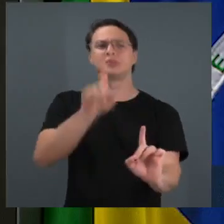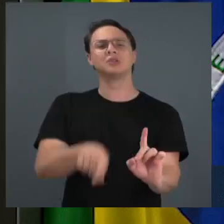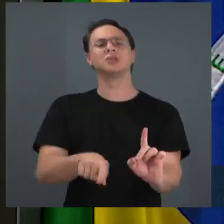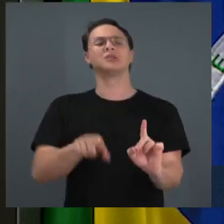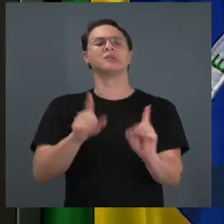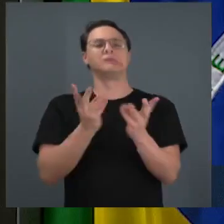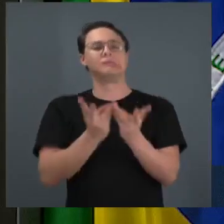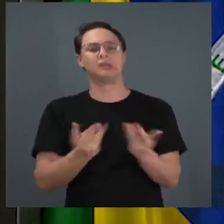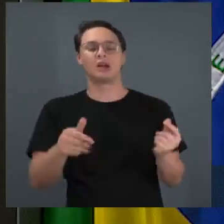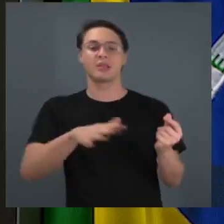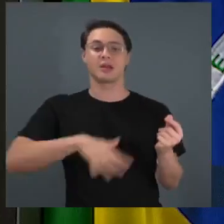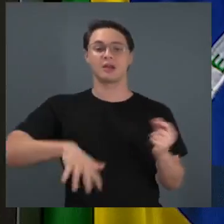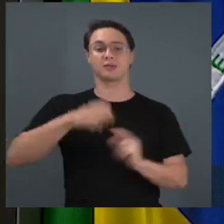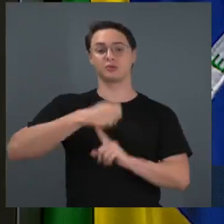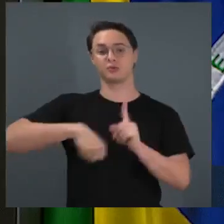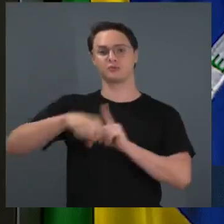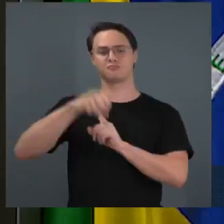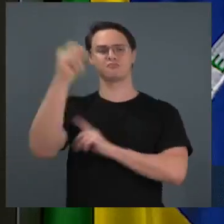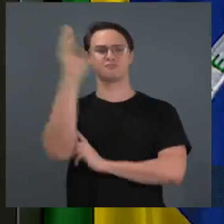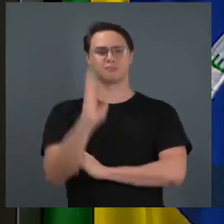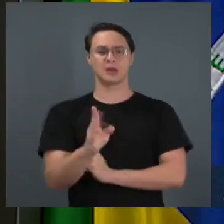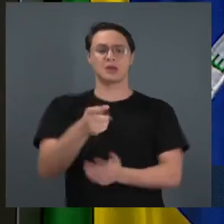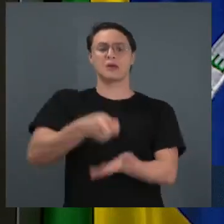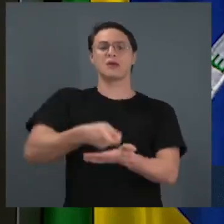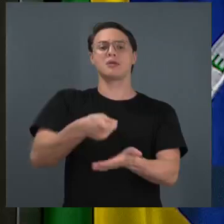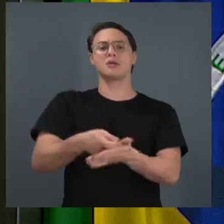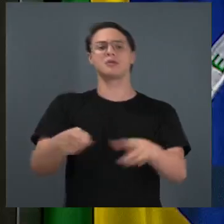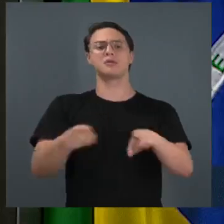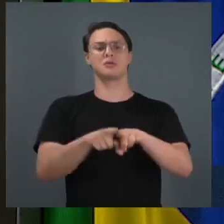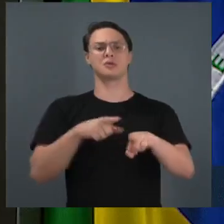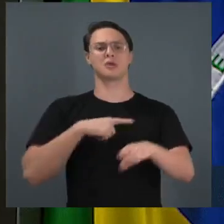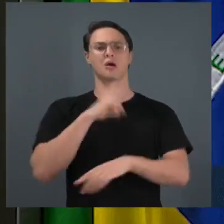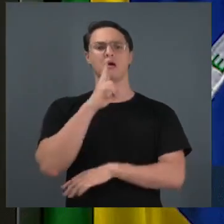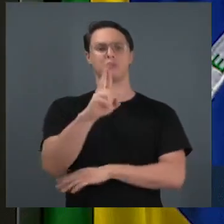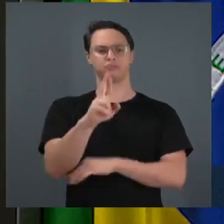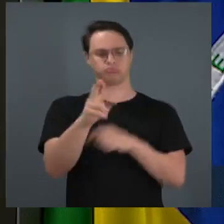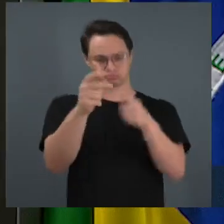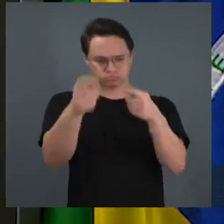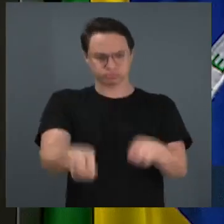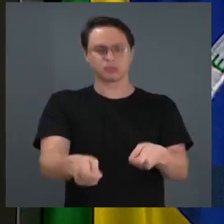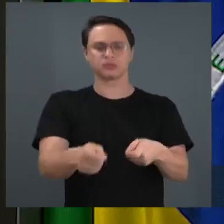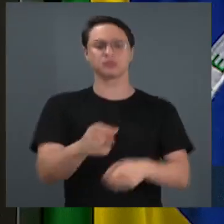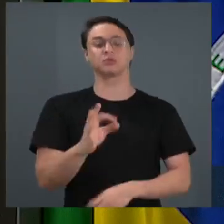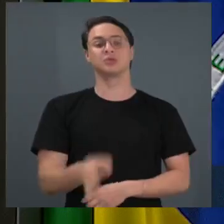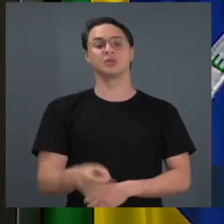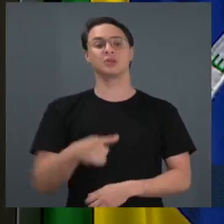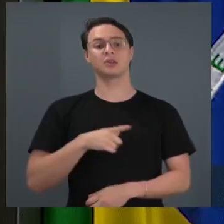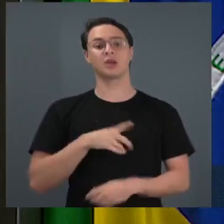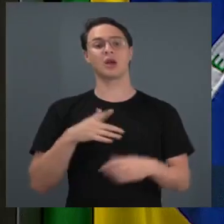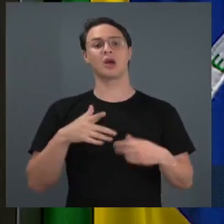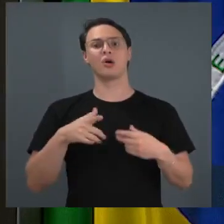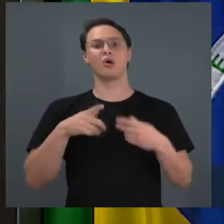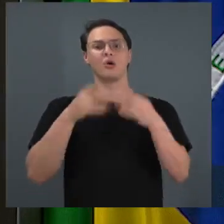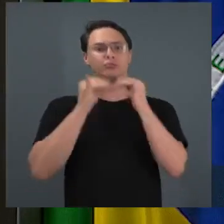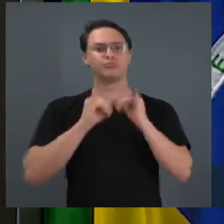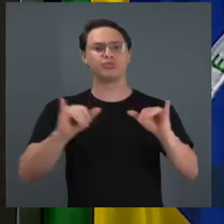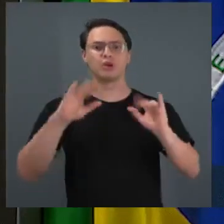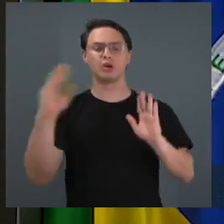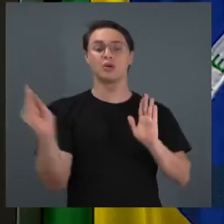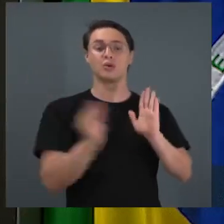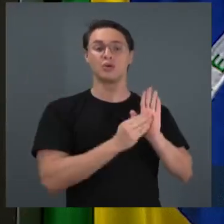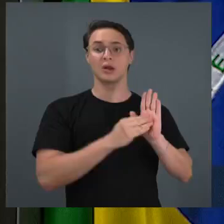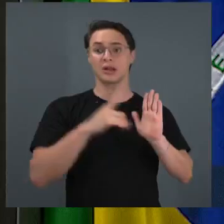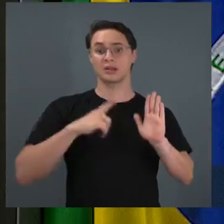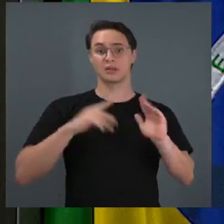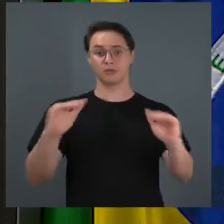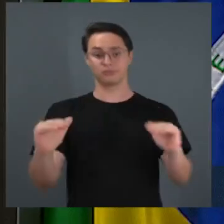Pacto Social brasileiro e exige uma resposta firme. Em manifestação protocolada no Tribunal Superior